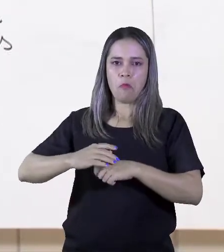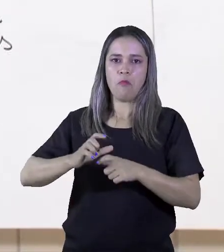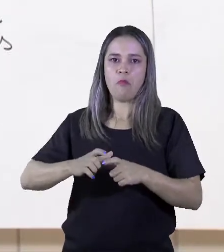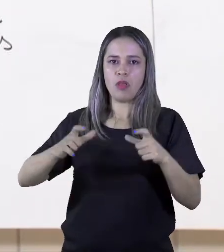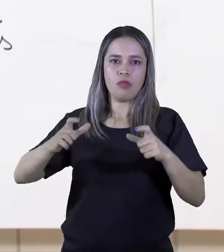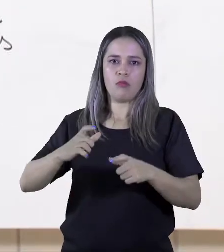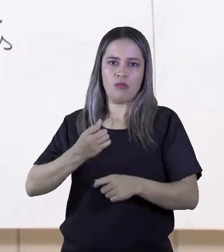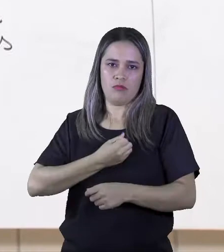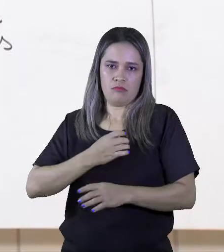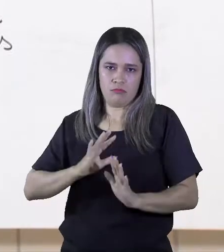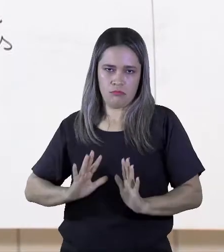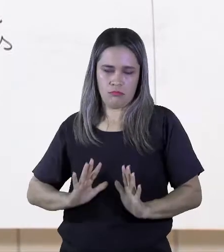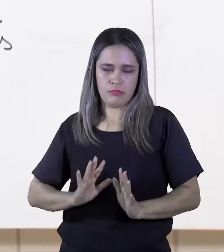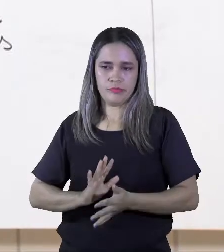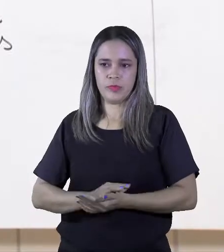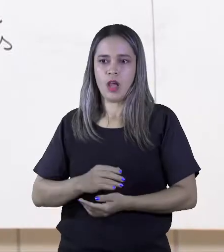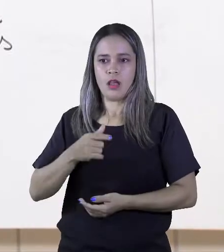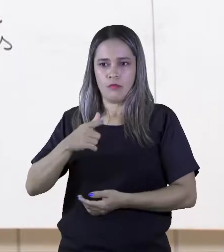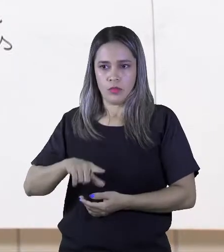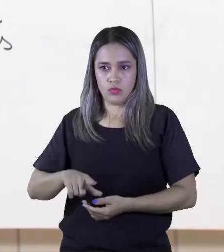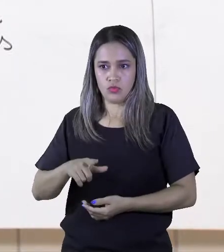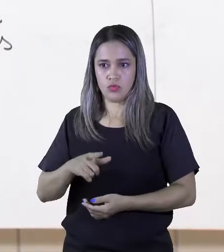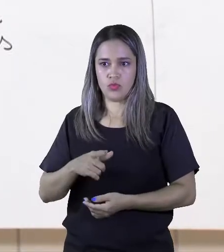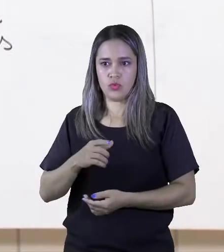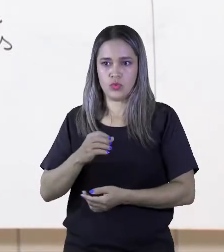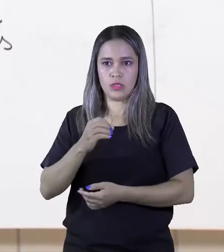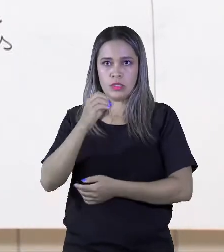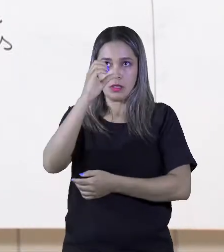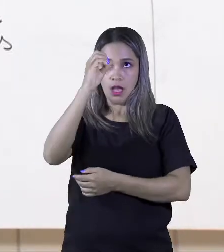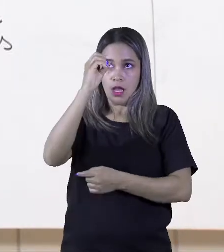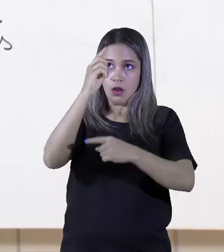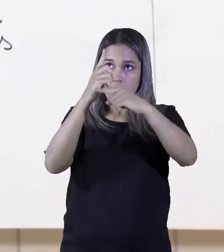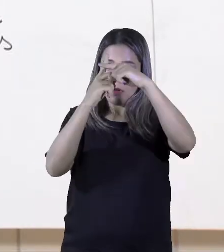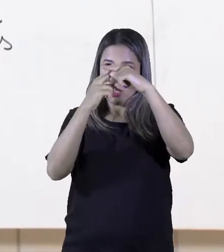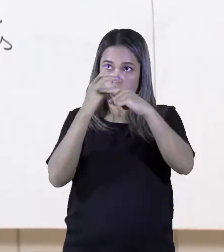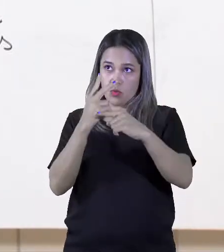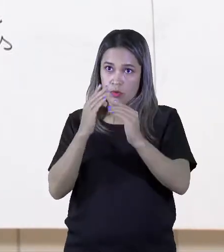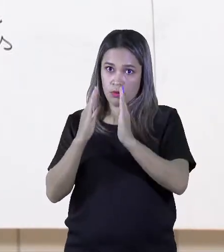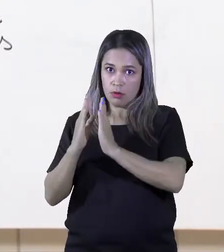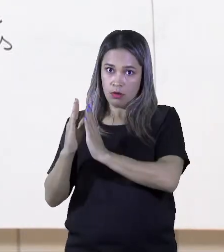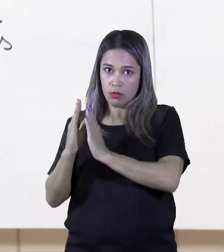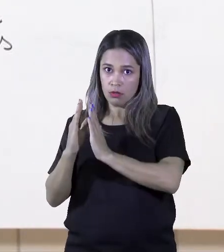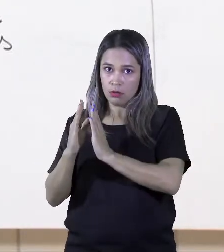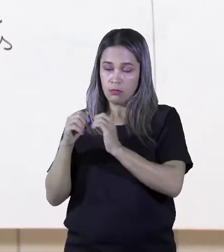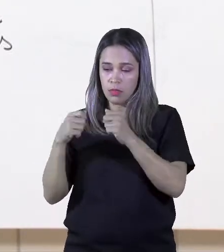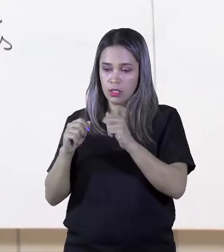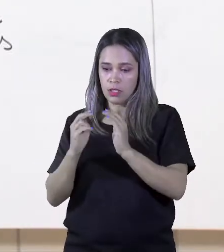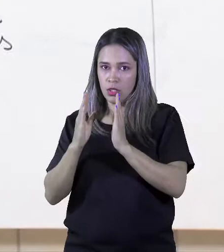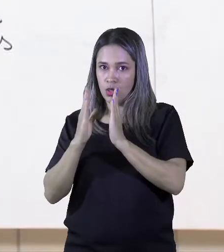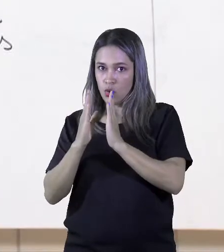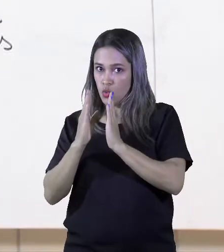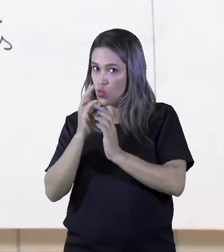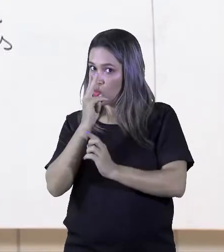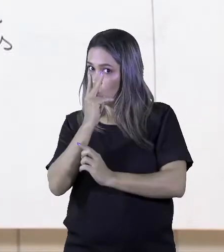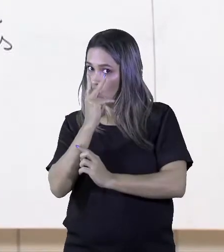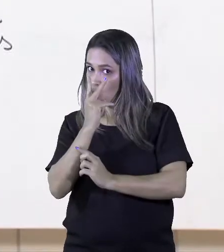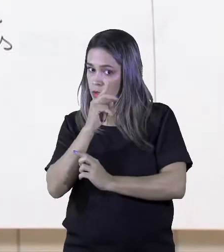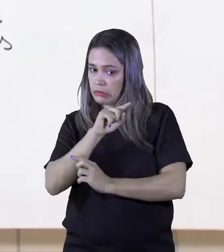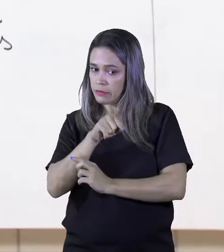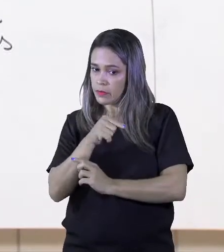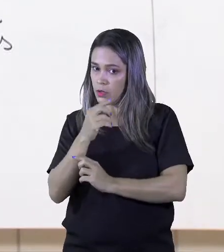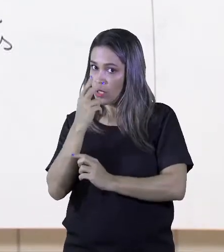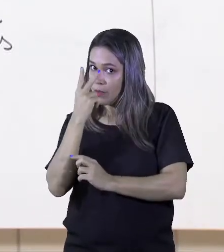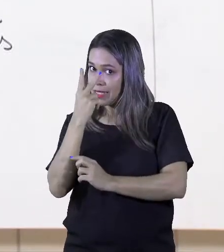tá? Então, novamente, esse número 0 casas mais 2 casas, ele precisa ter 2 casas após a vírgula,